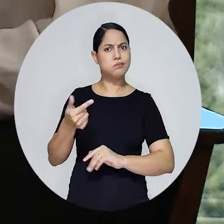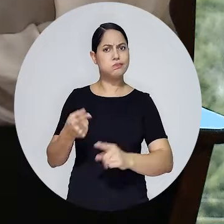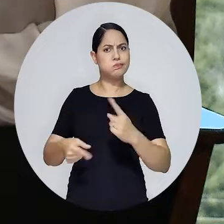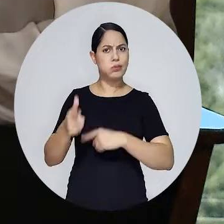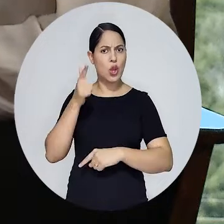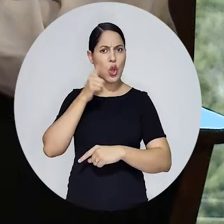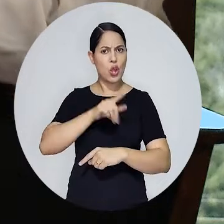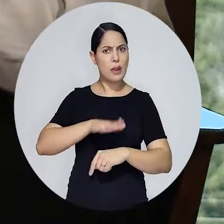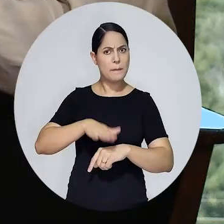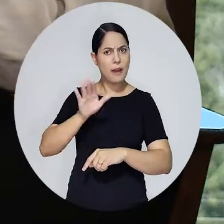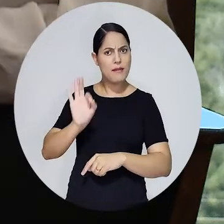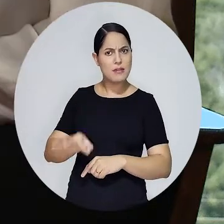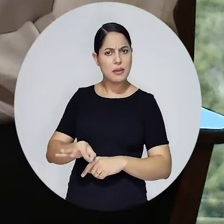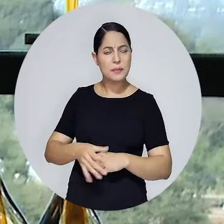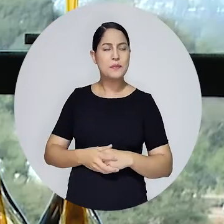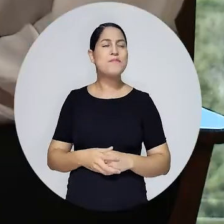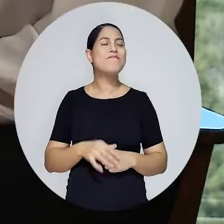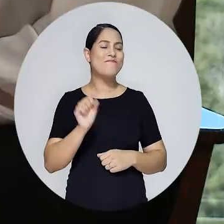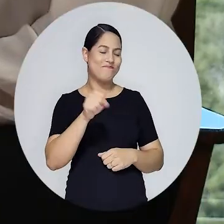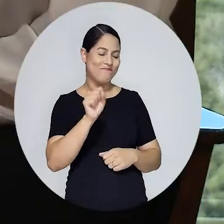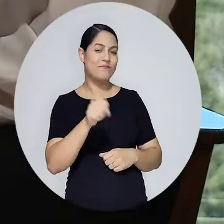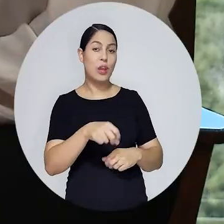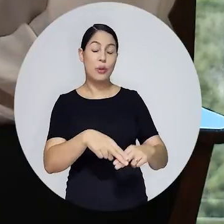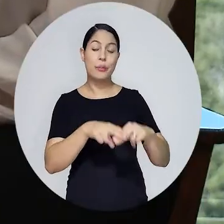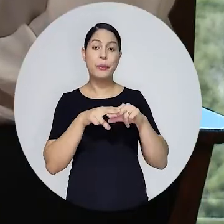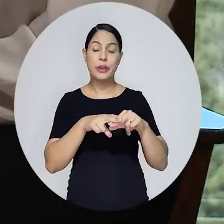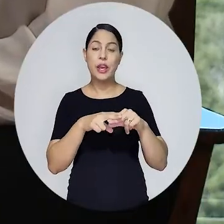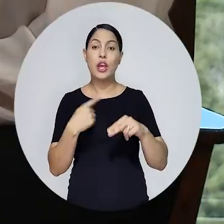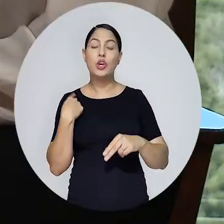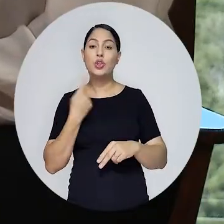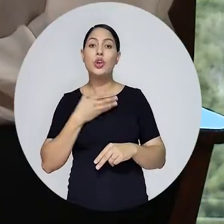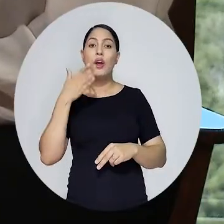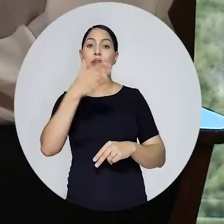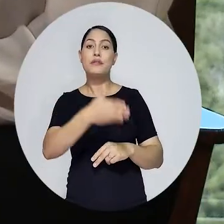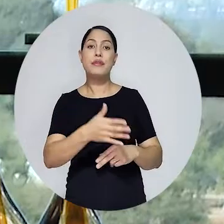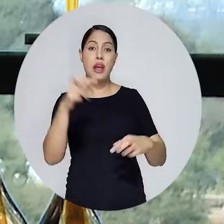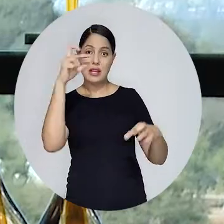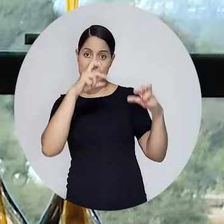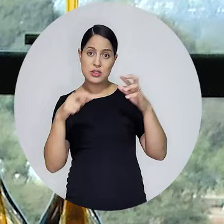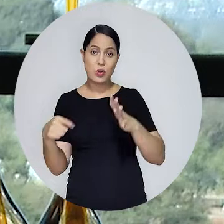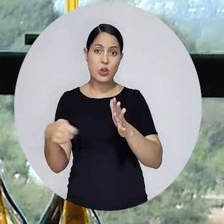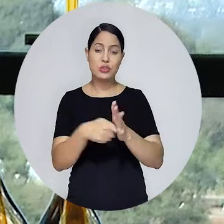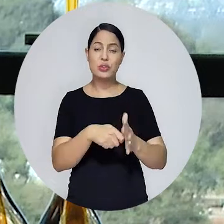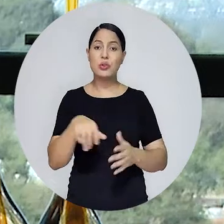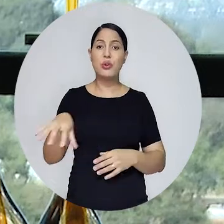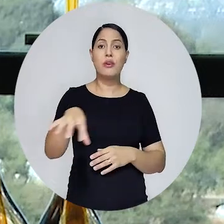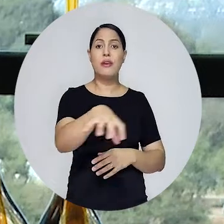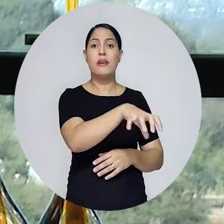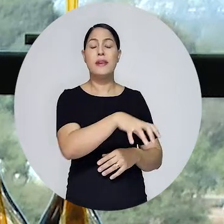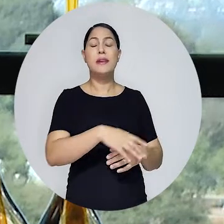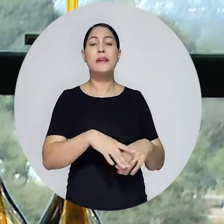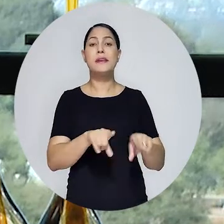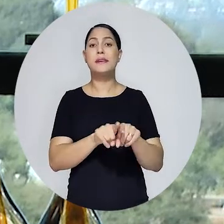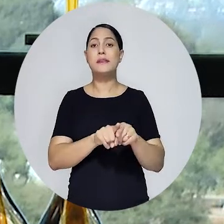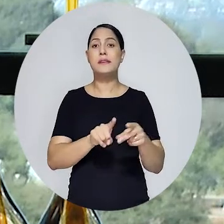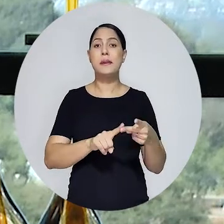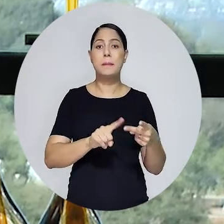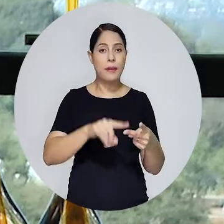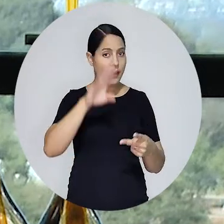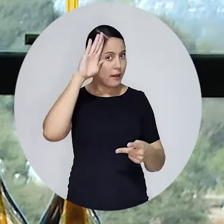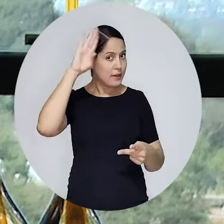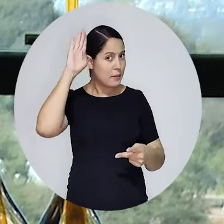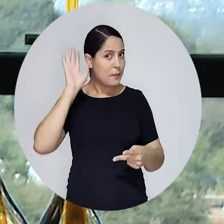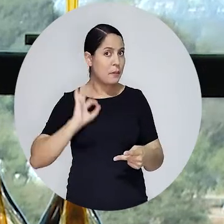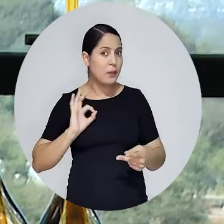pode conseguir para os advogados. Sim, porque a gente vai nas corregedorias, conversa com o Poder Judiciário, vai nas academias de